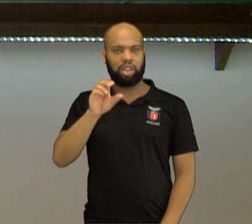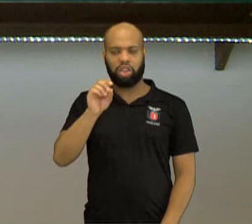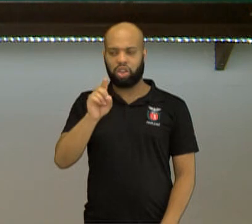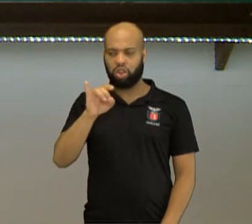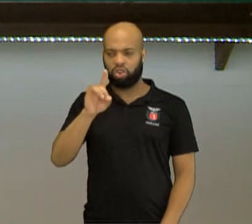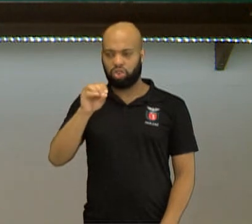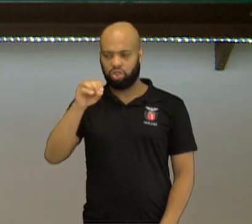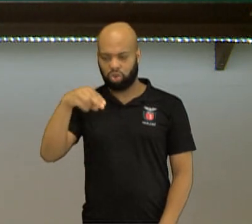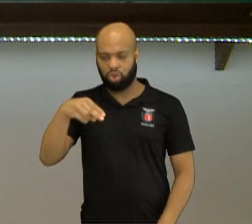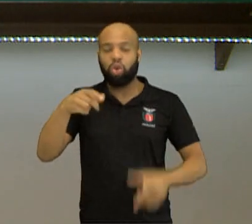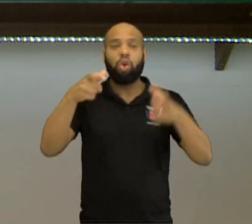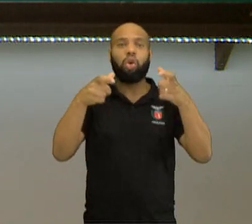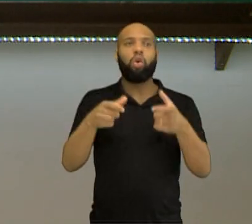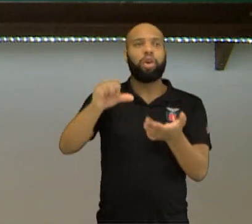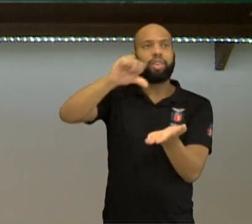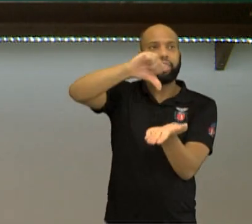em